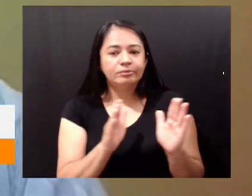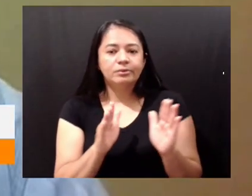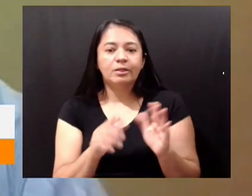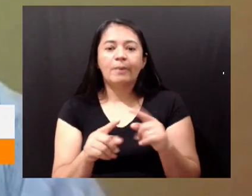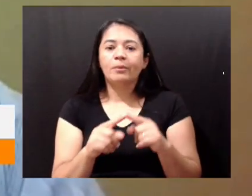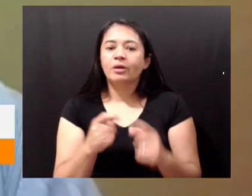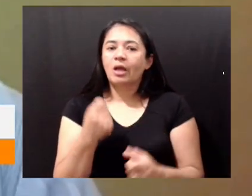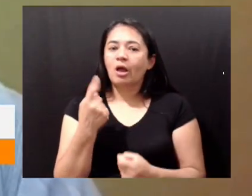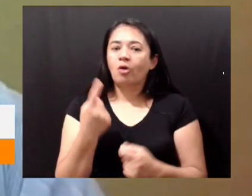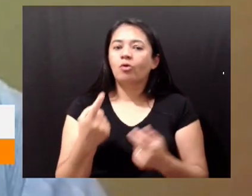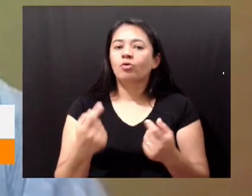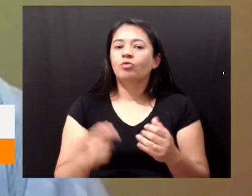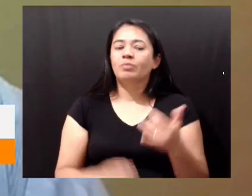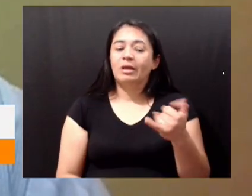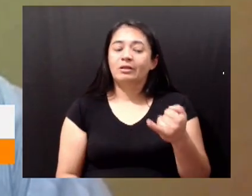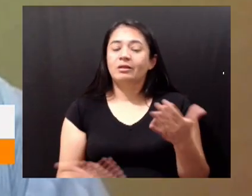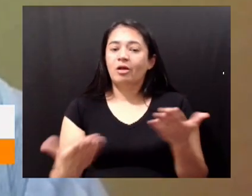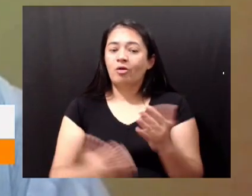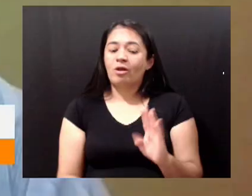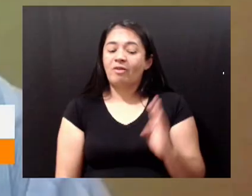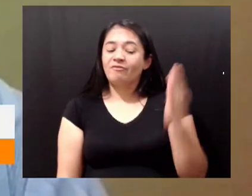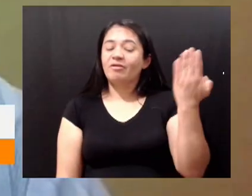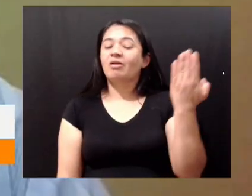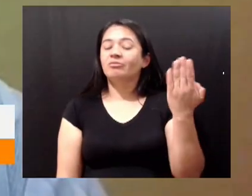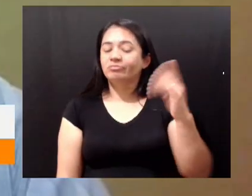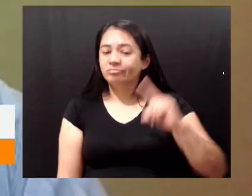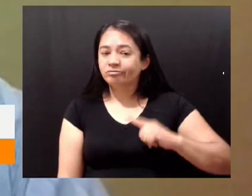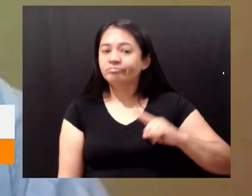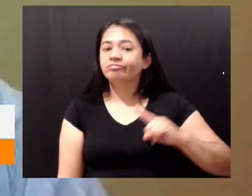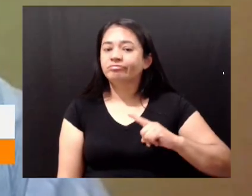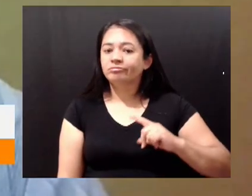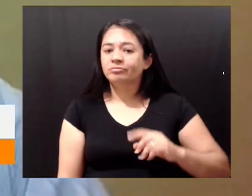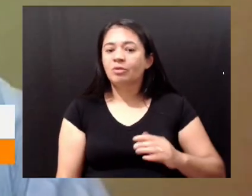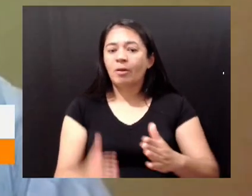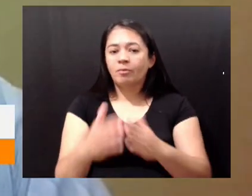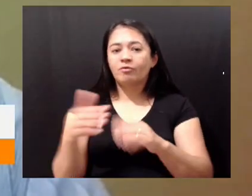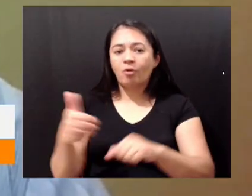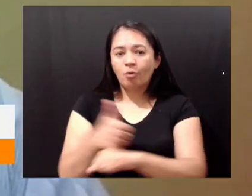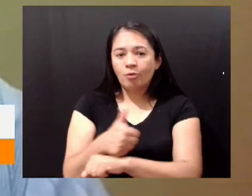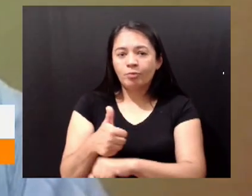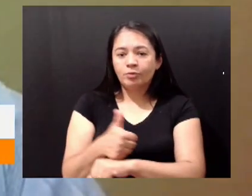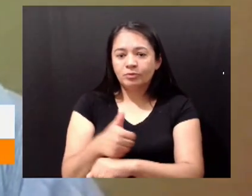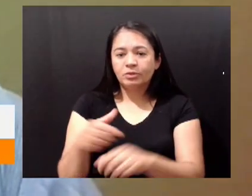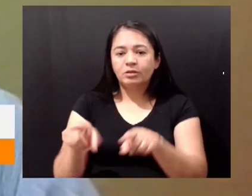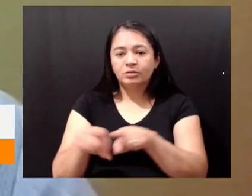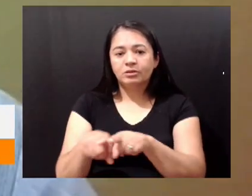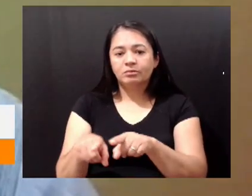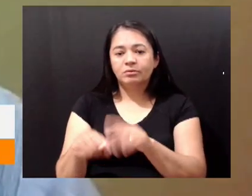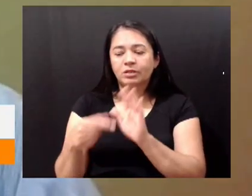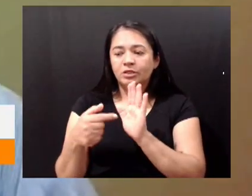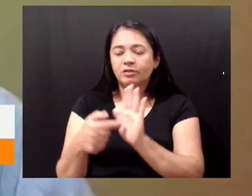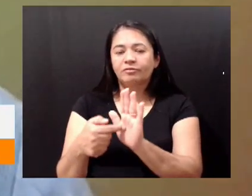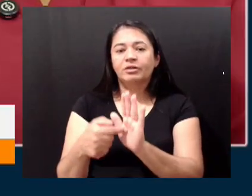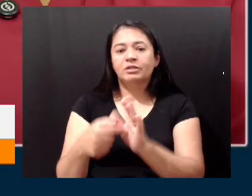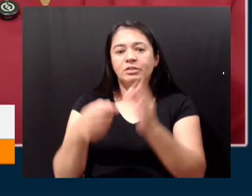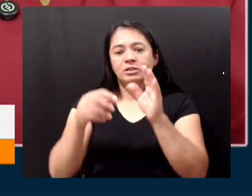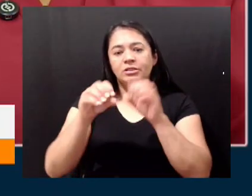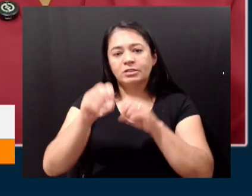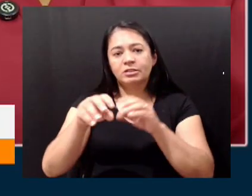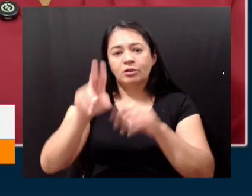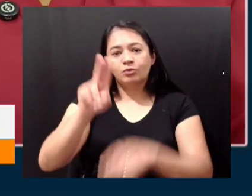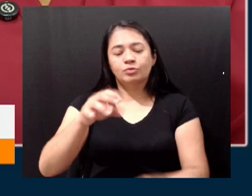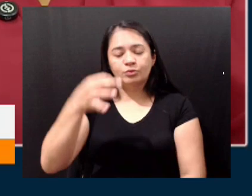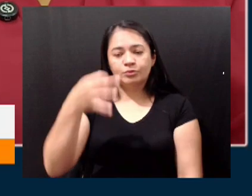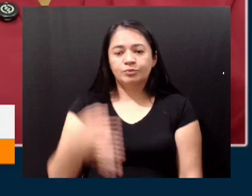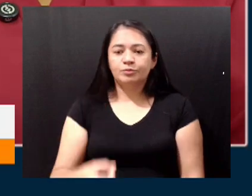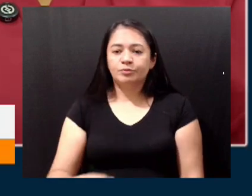falsificação nesses Uhum. casos, e procure o profissional que vai indicar corretamente o medicamento.